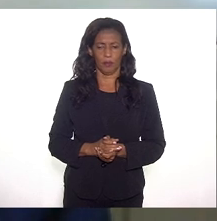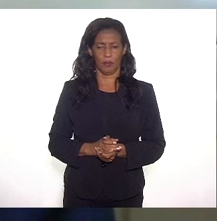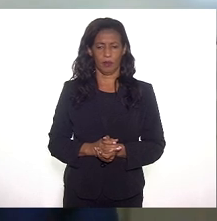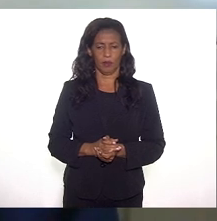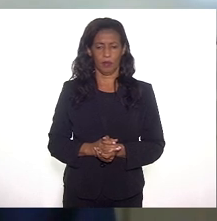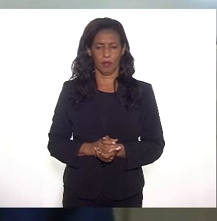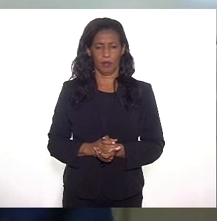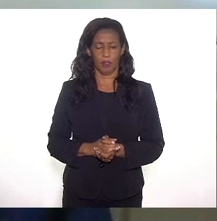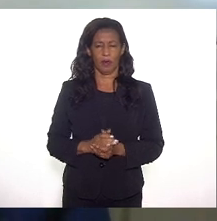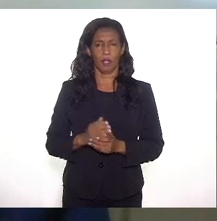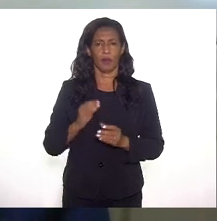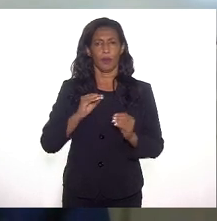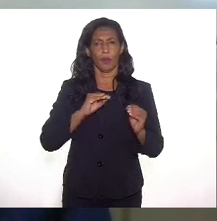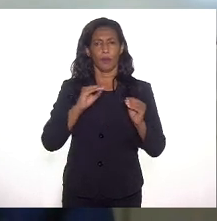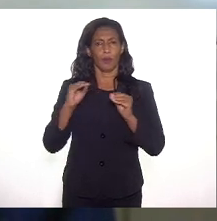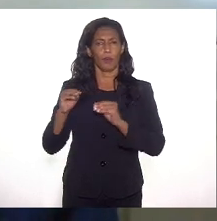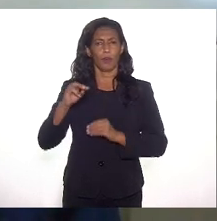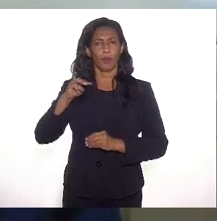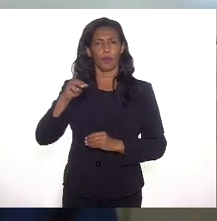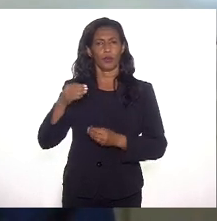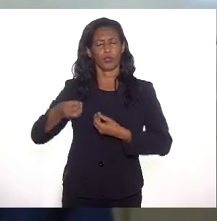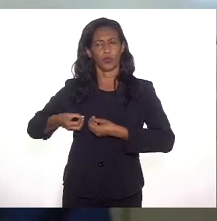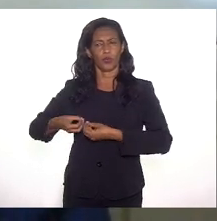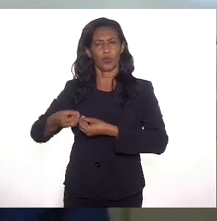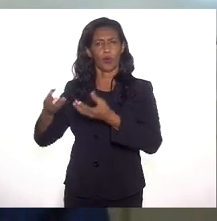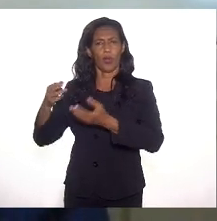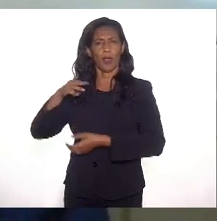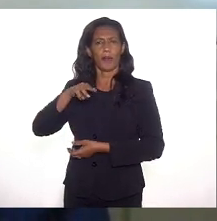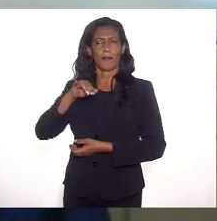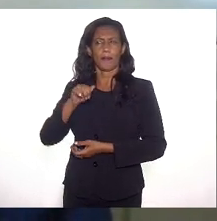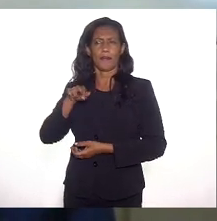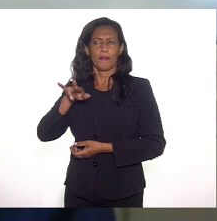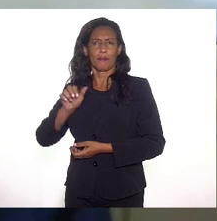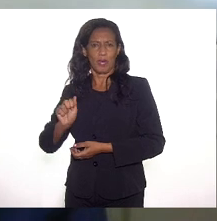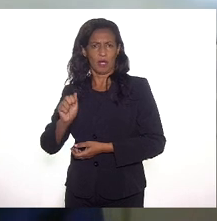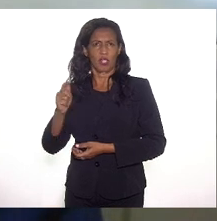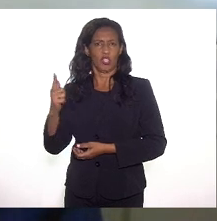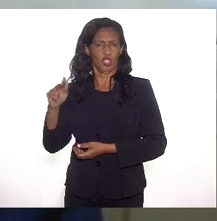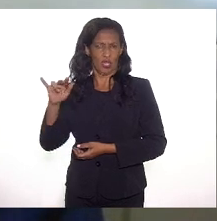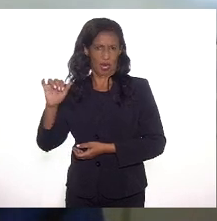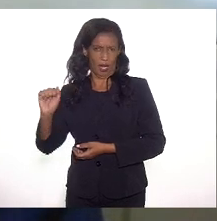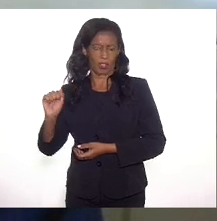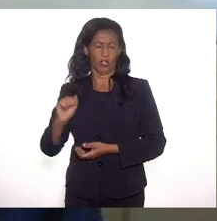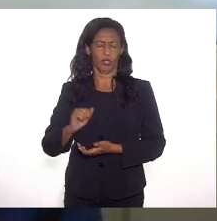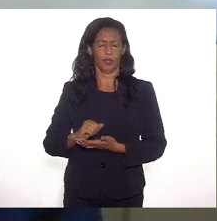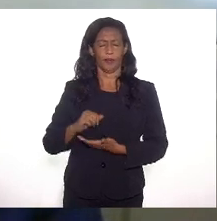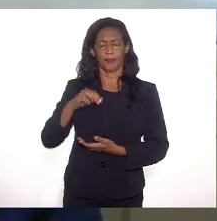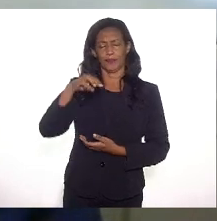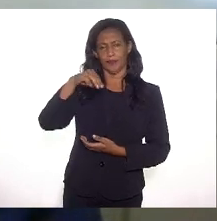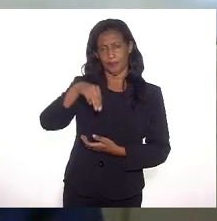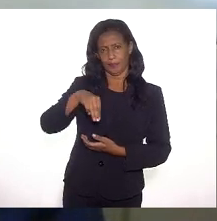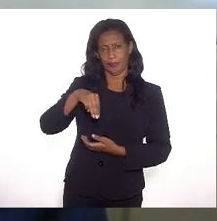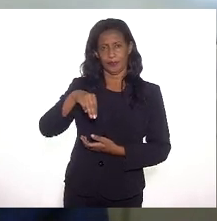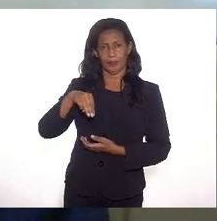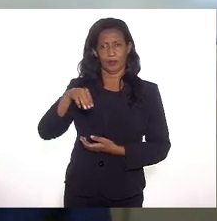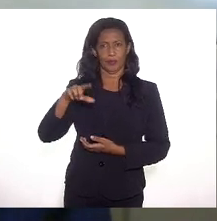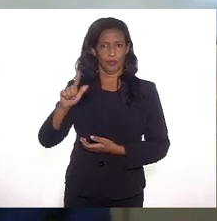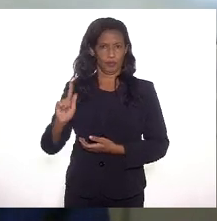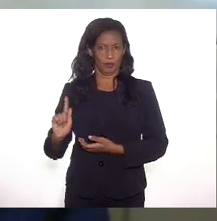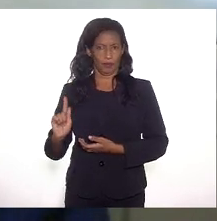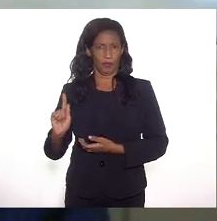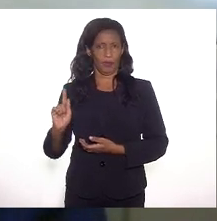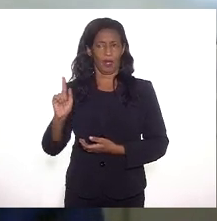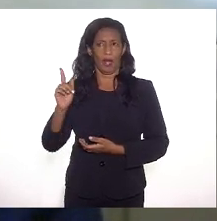colando de Minas Gerais para os fornecedores dos bares e restaurantes, que não